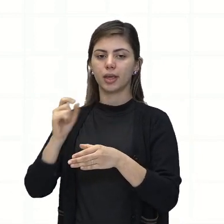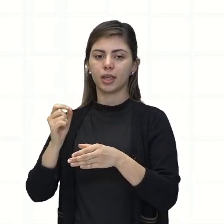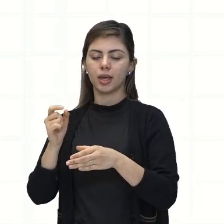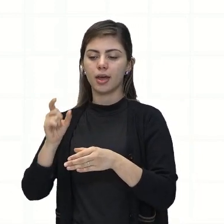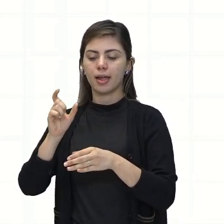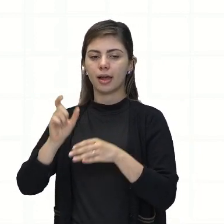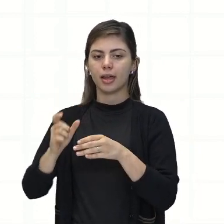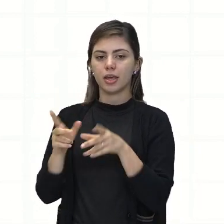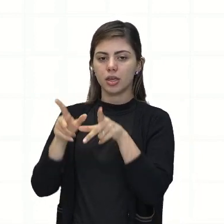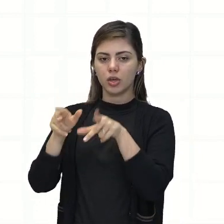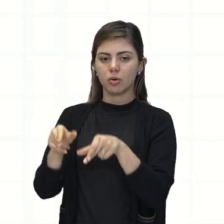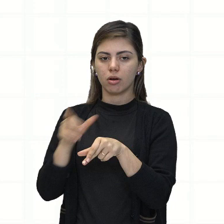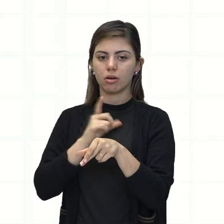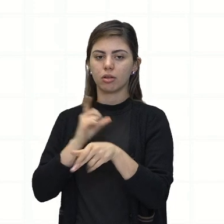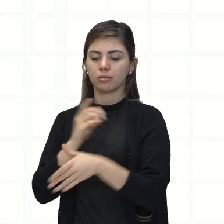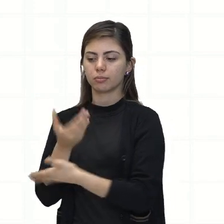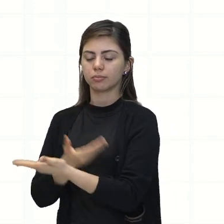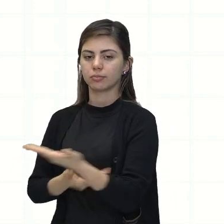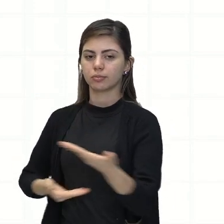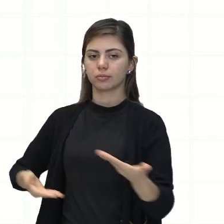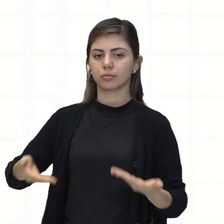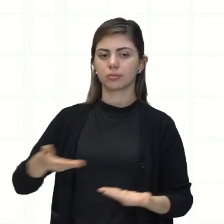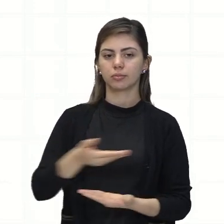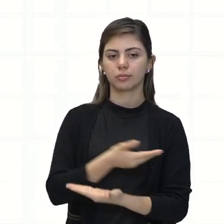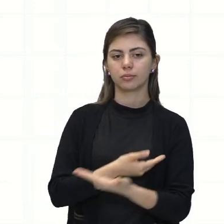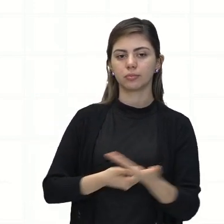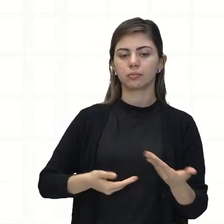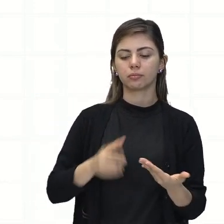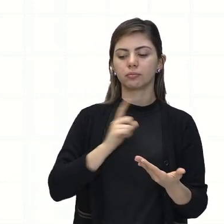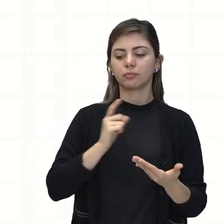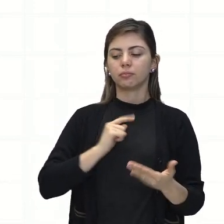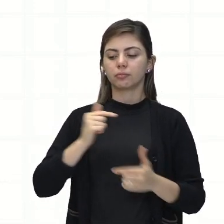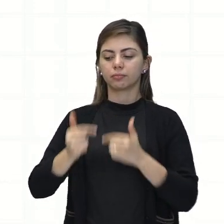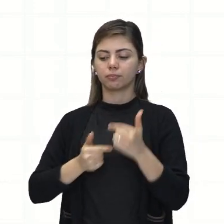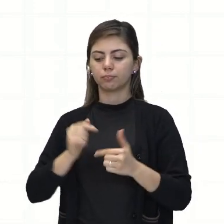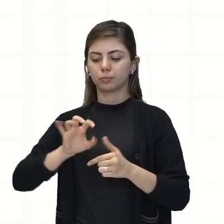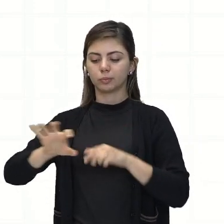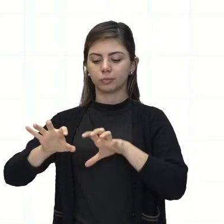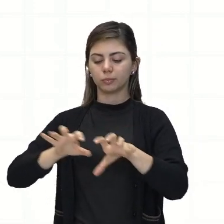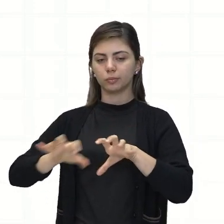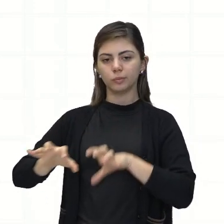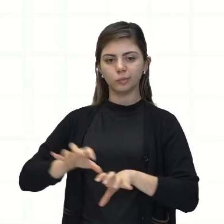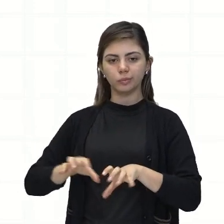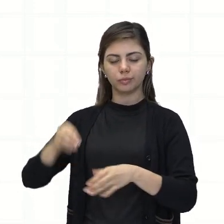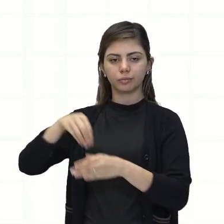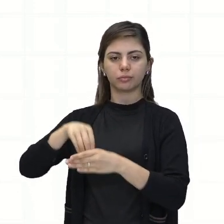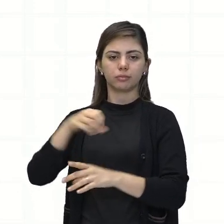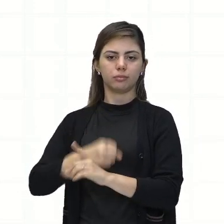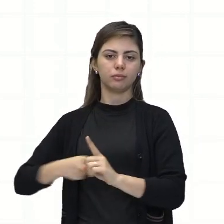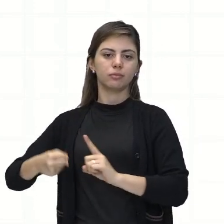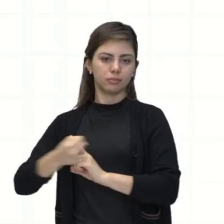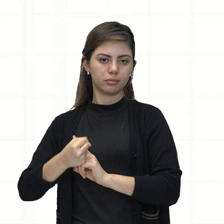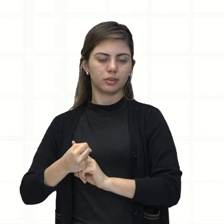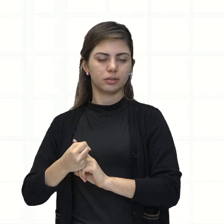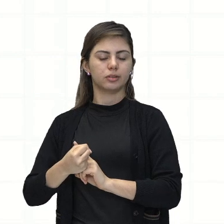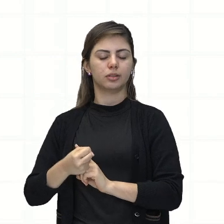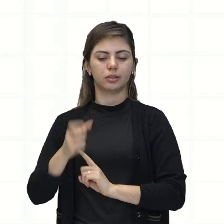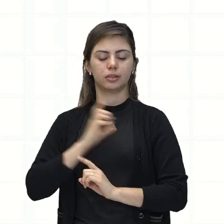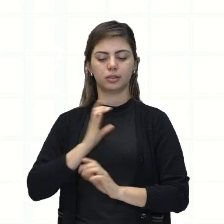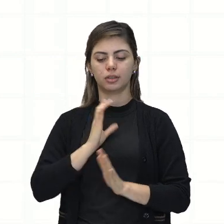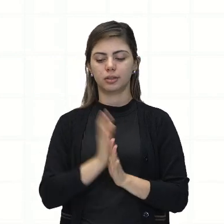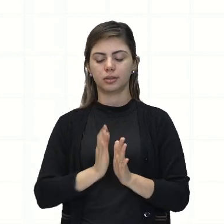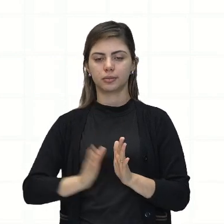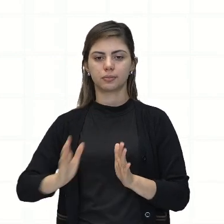e estabelecem divisão de trabalho, Então, eles têm uma sociedade tão